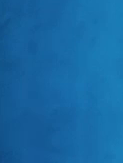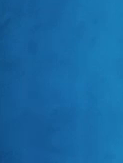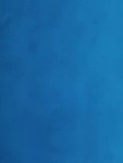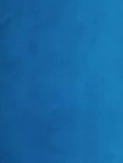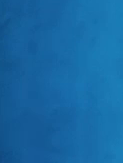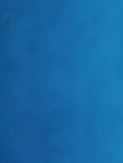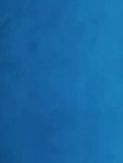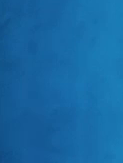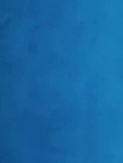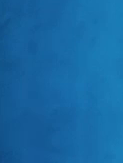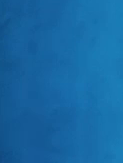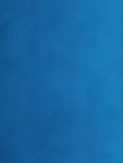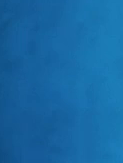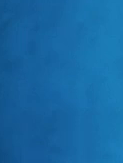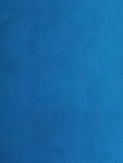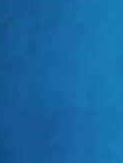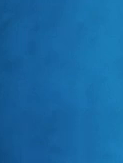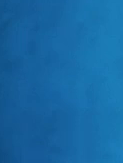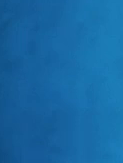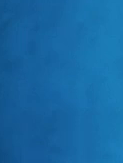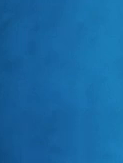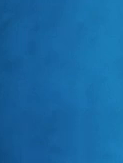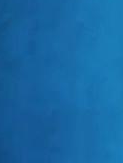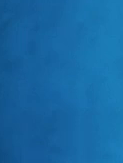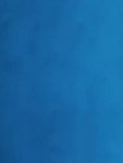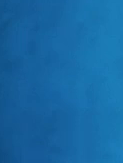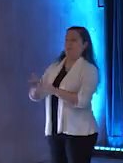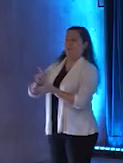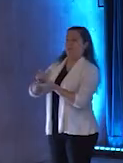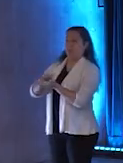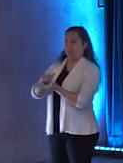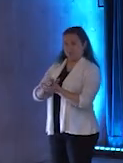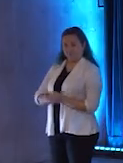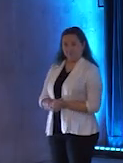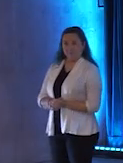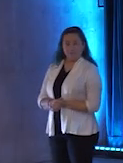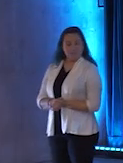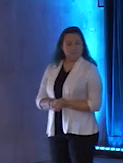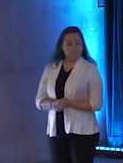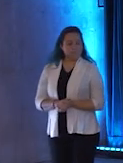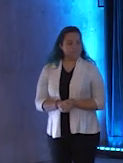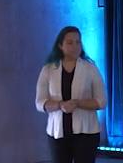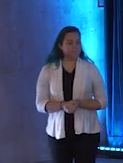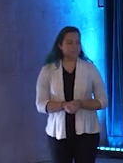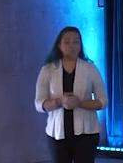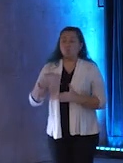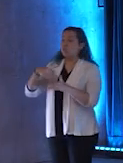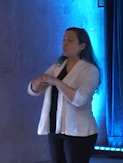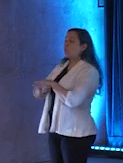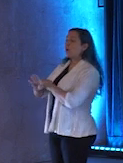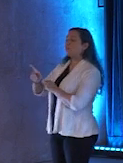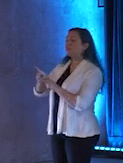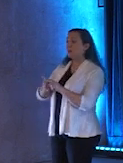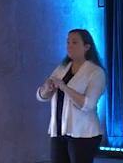gente pode chamar, né, de também escrivaninha papeleira. E aí eu falo um pouco desse guardar